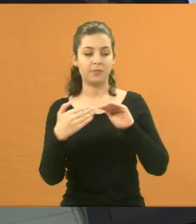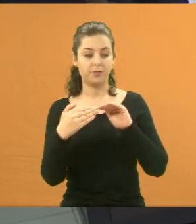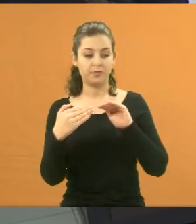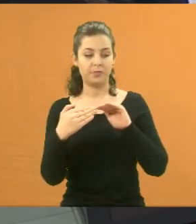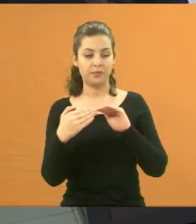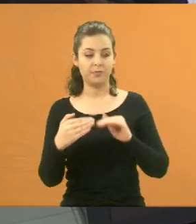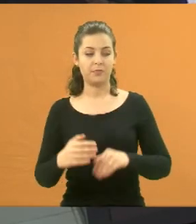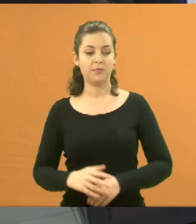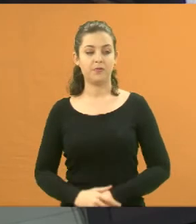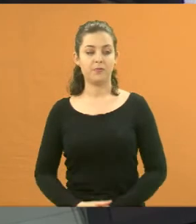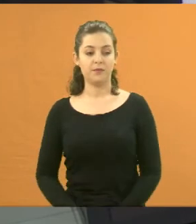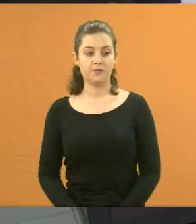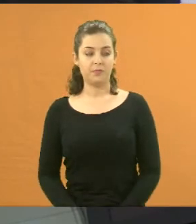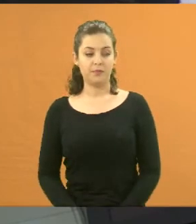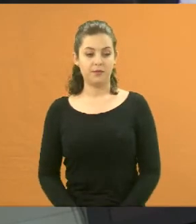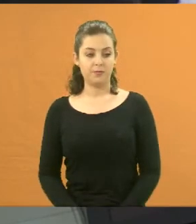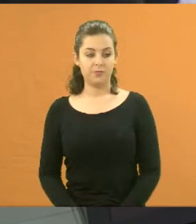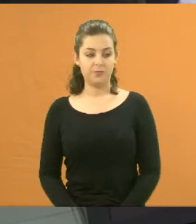Favoráveis.